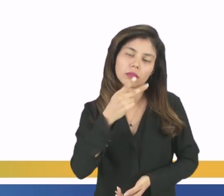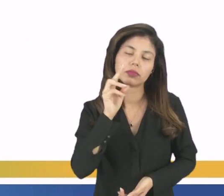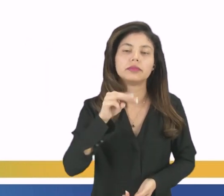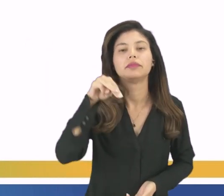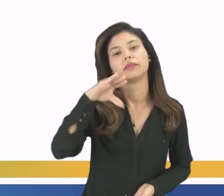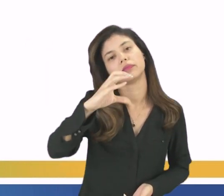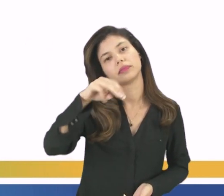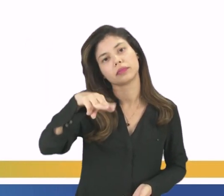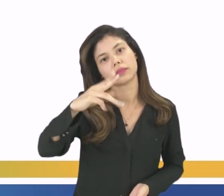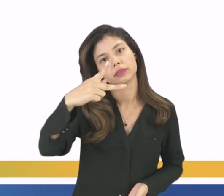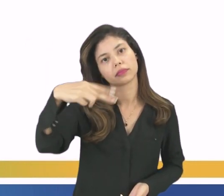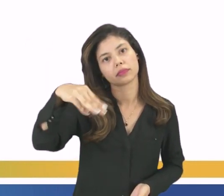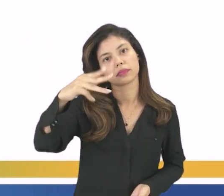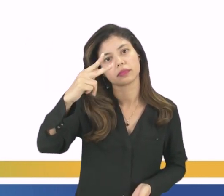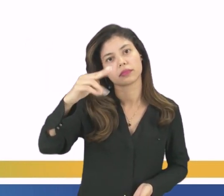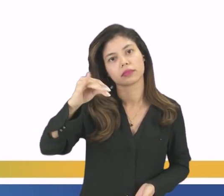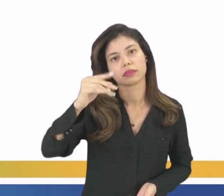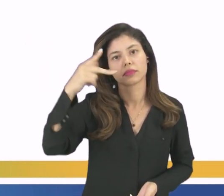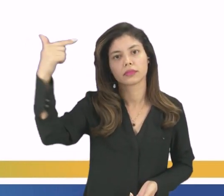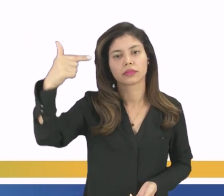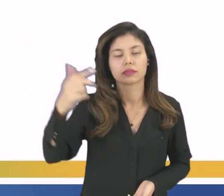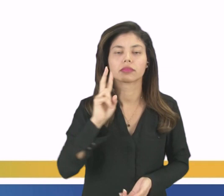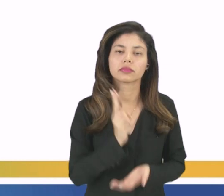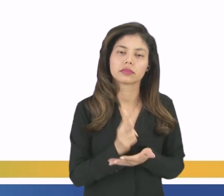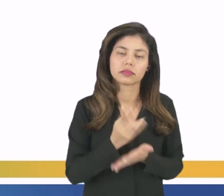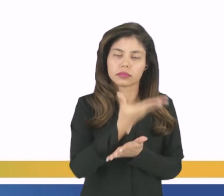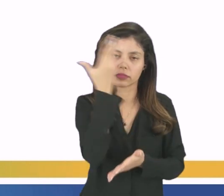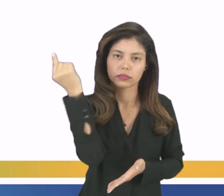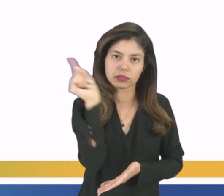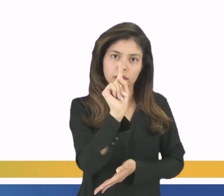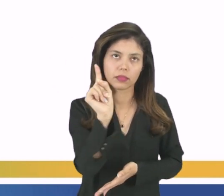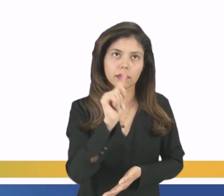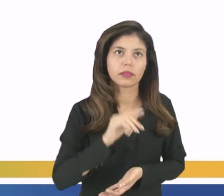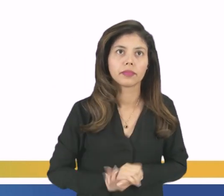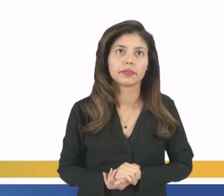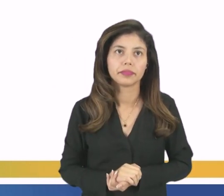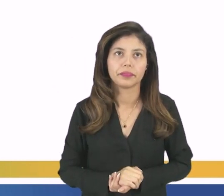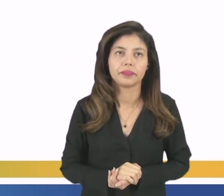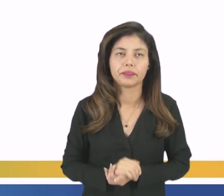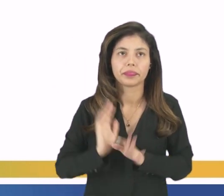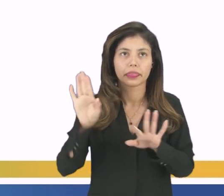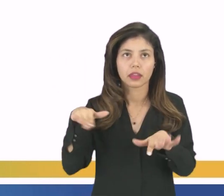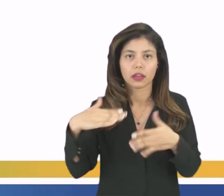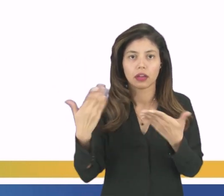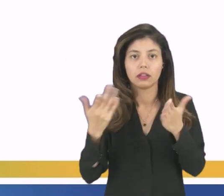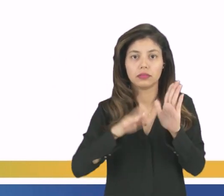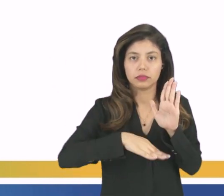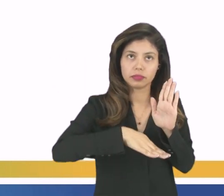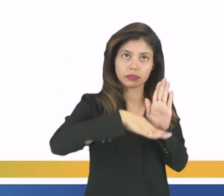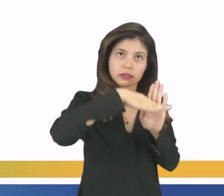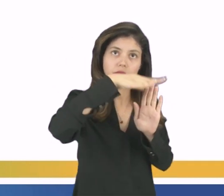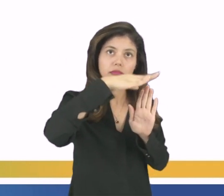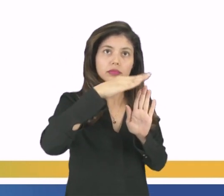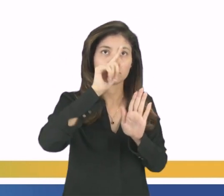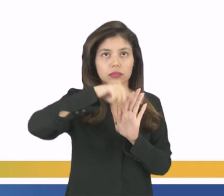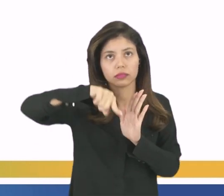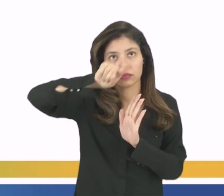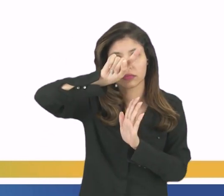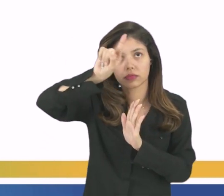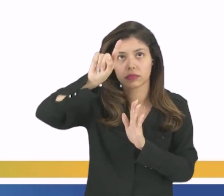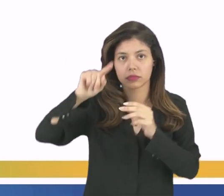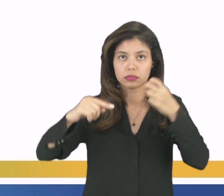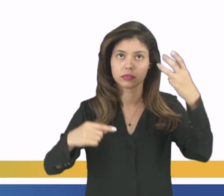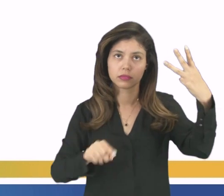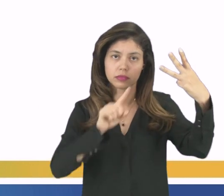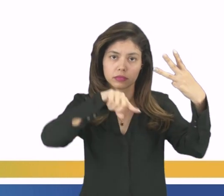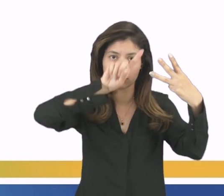sempre centímetro quadrado ou metro quadrado, tá? Não vamos esquecer disso. Agora aqui está pedindo, qual é o volume da esfera de raio,